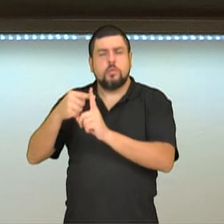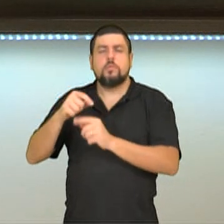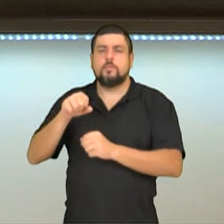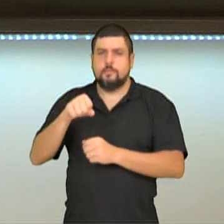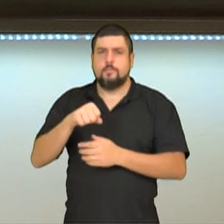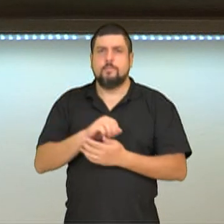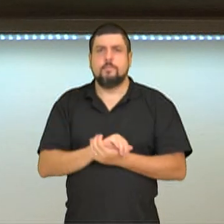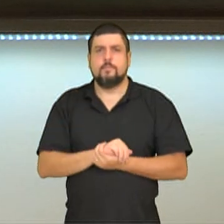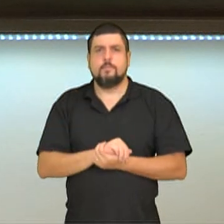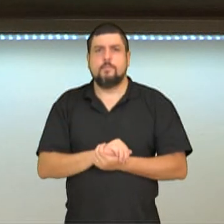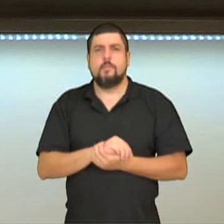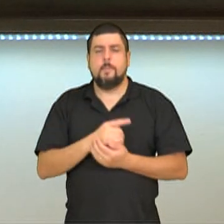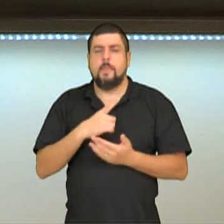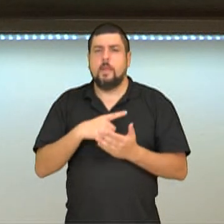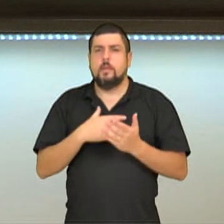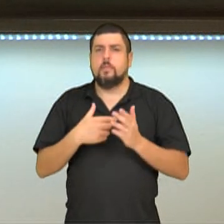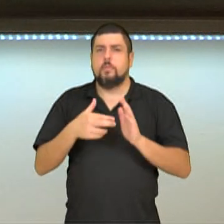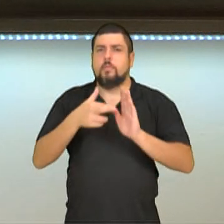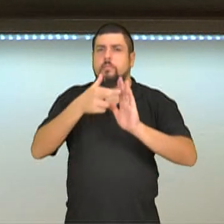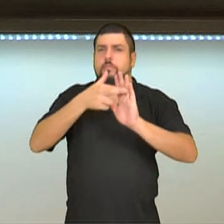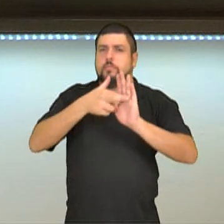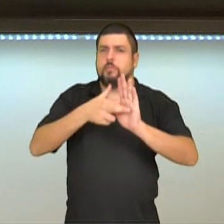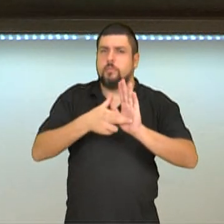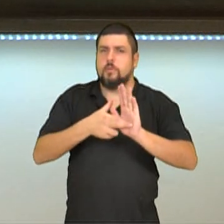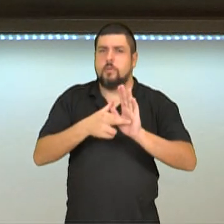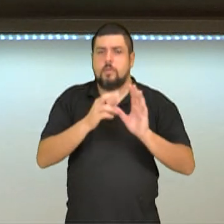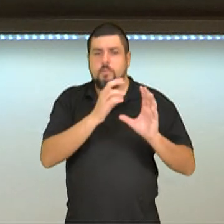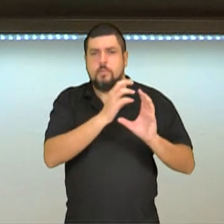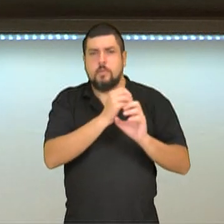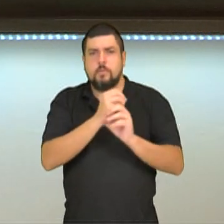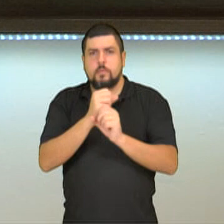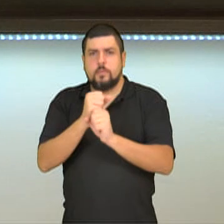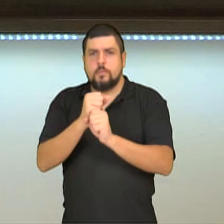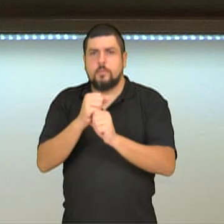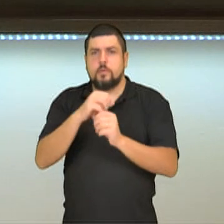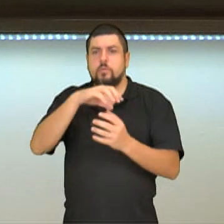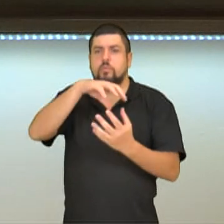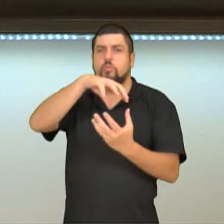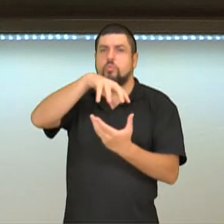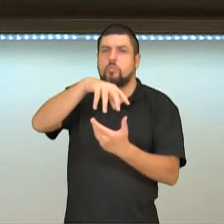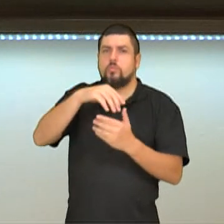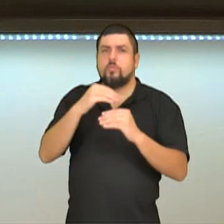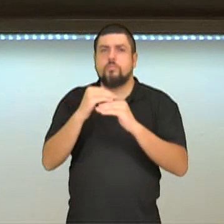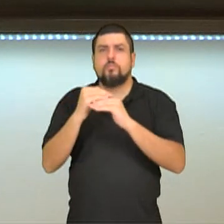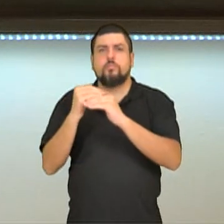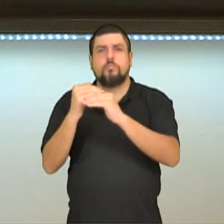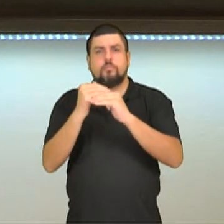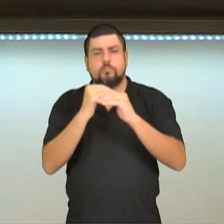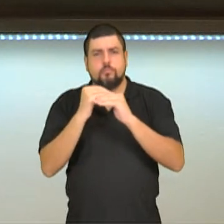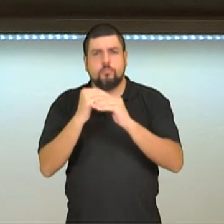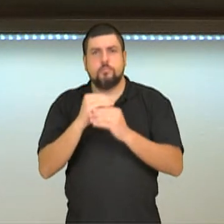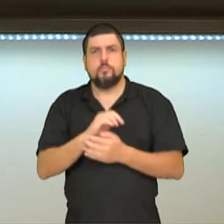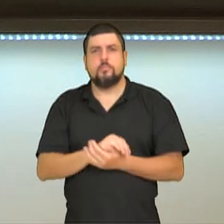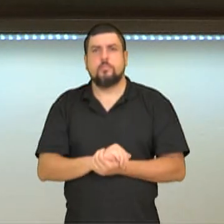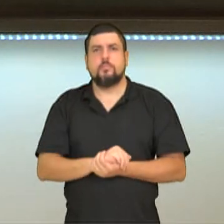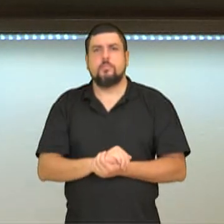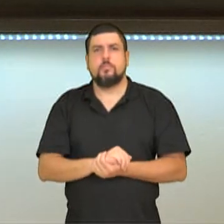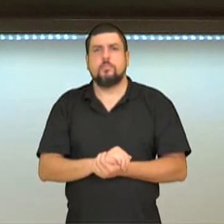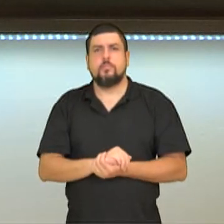que é convencionada. Assim como para as operações, a gente também tem uma ordem convencionada para os sinais de